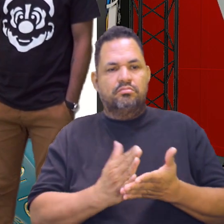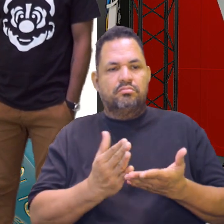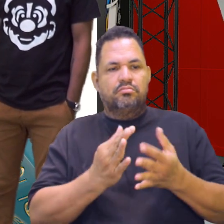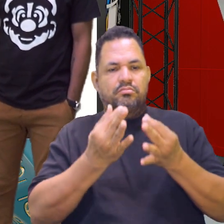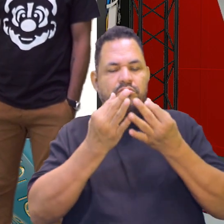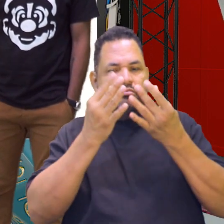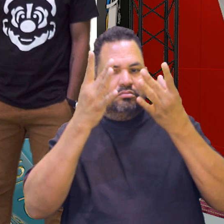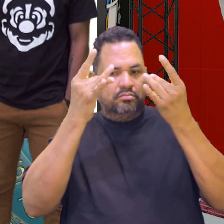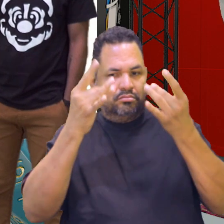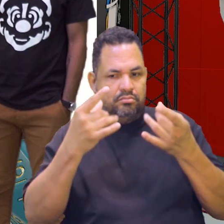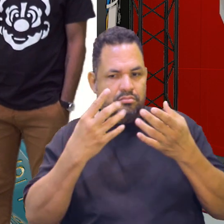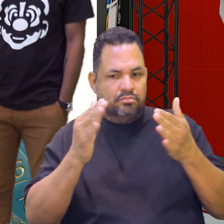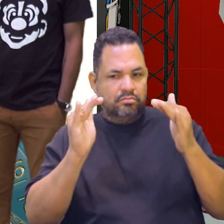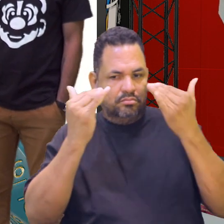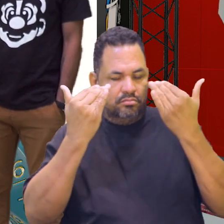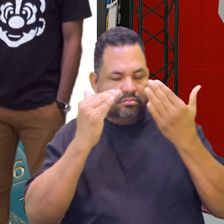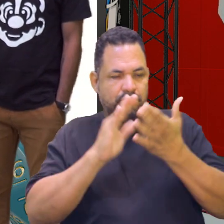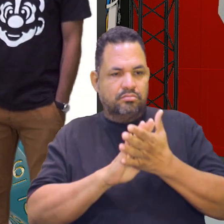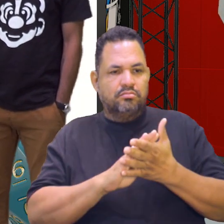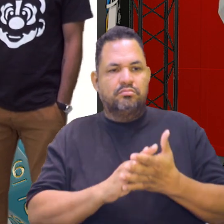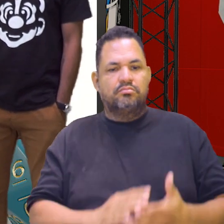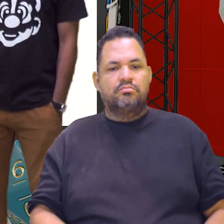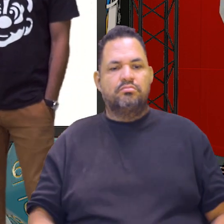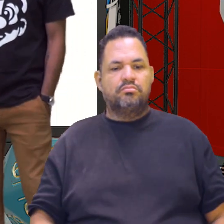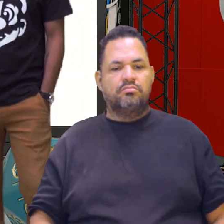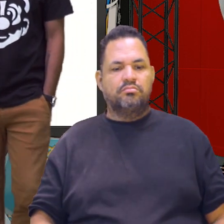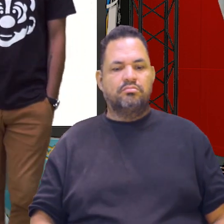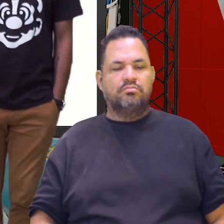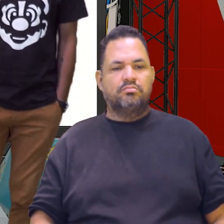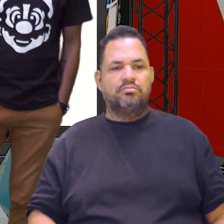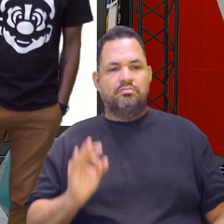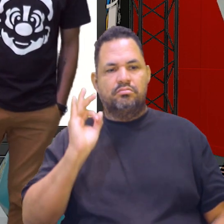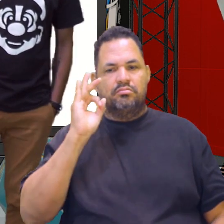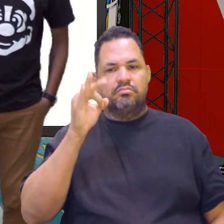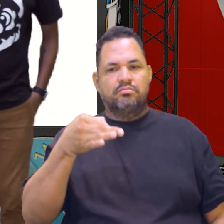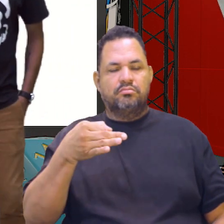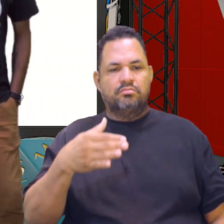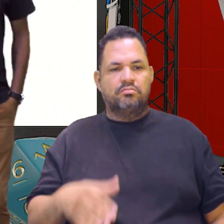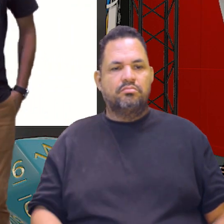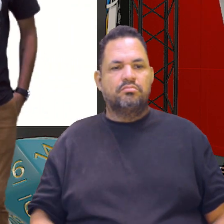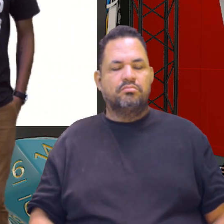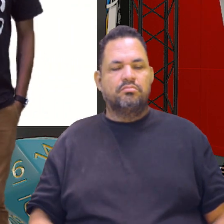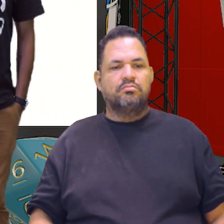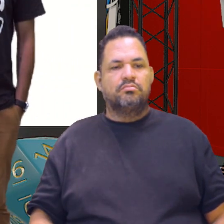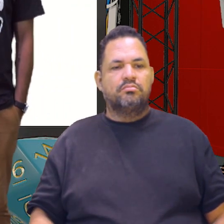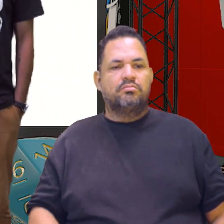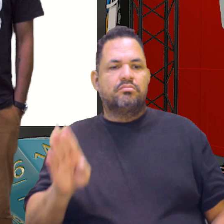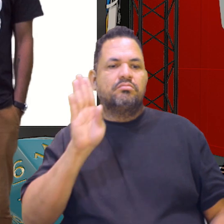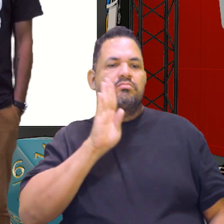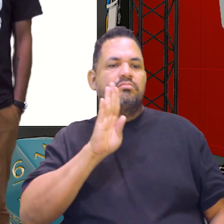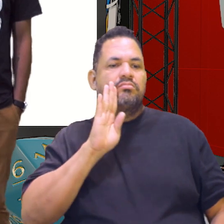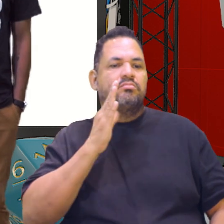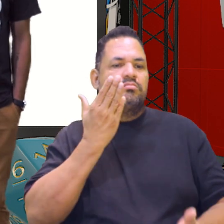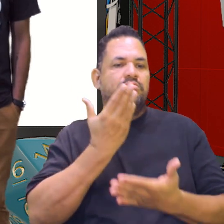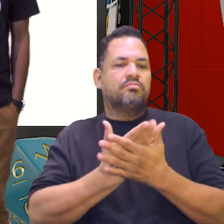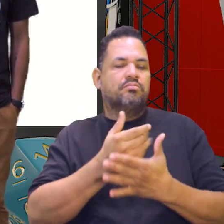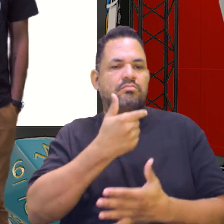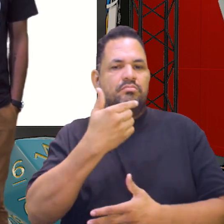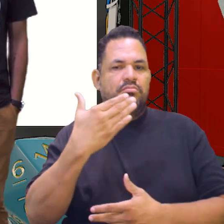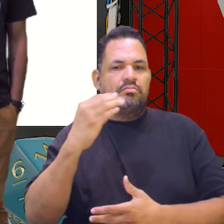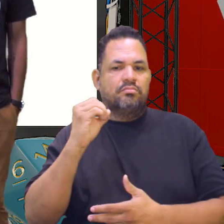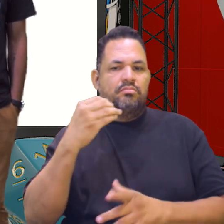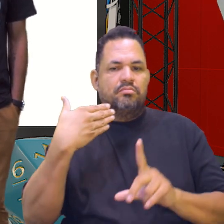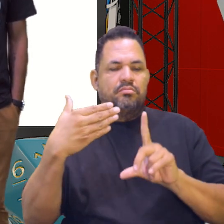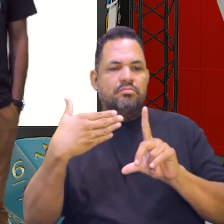atento aos detalhes para não cometer equívocos. Certinho? E olha que legal, essa aula só com 20